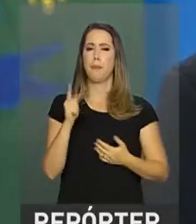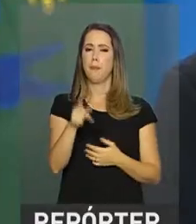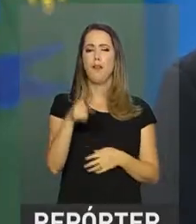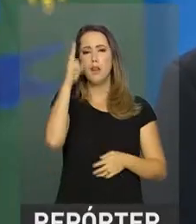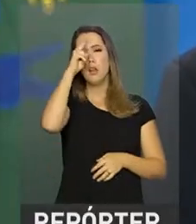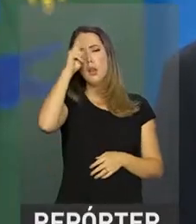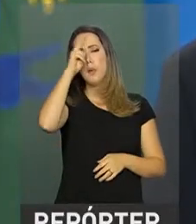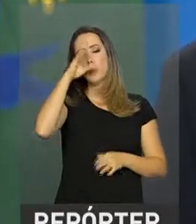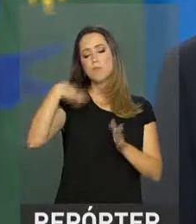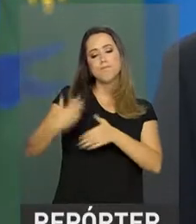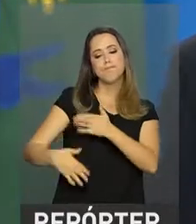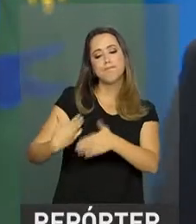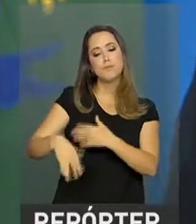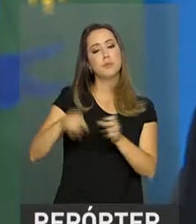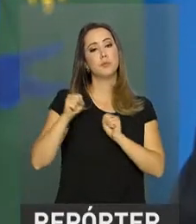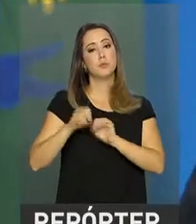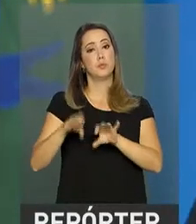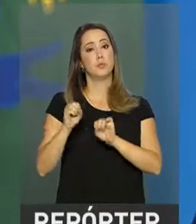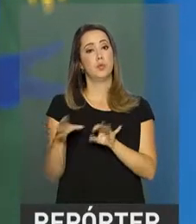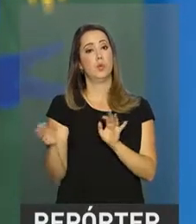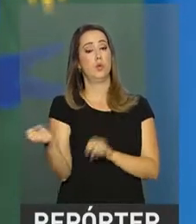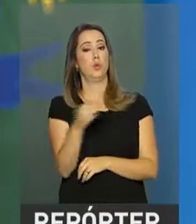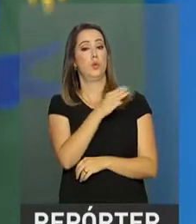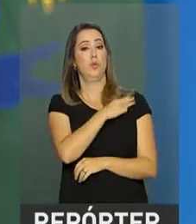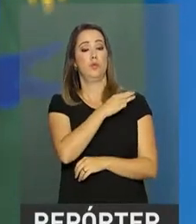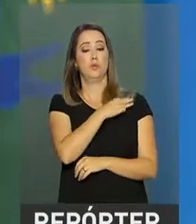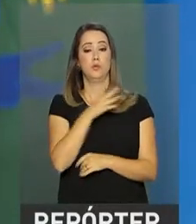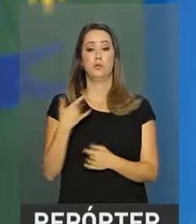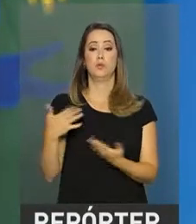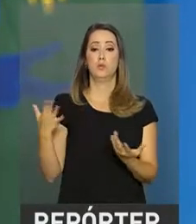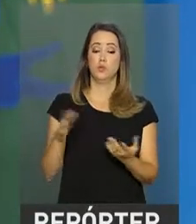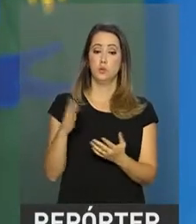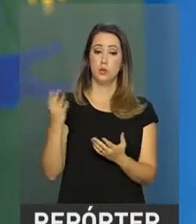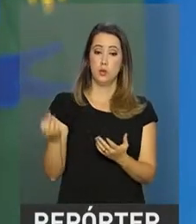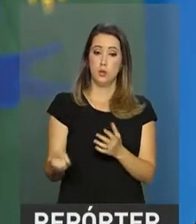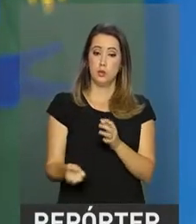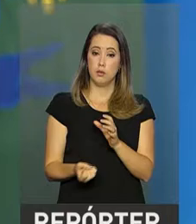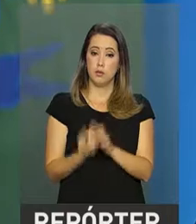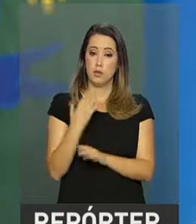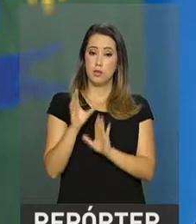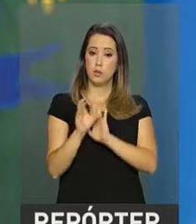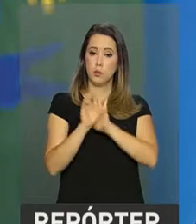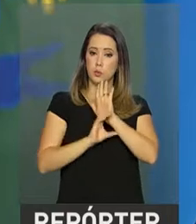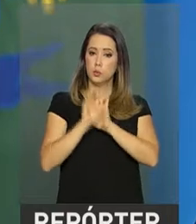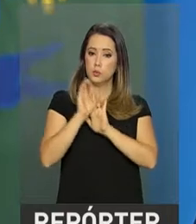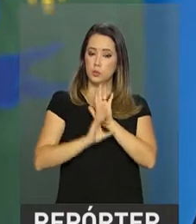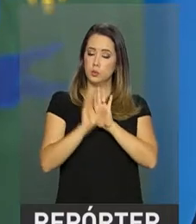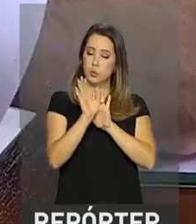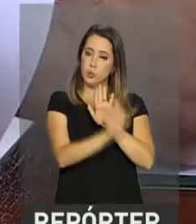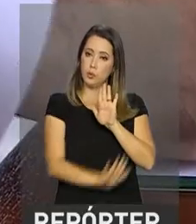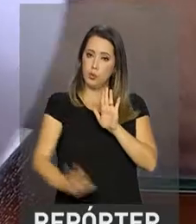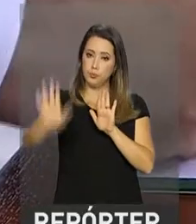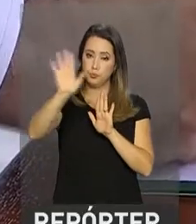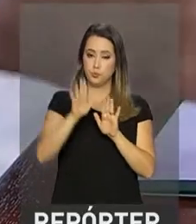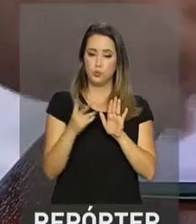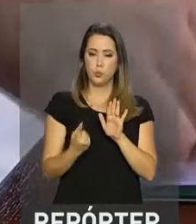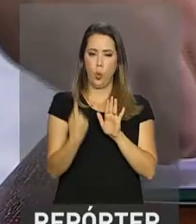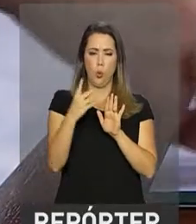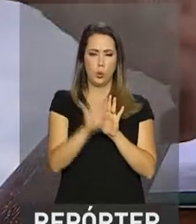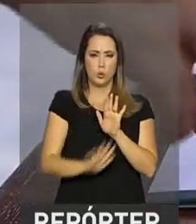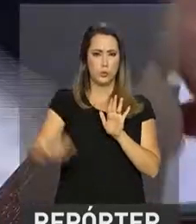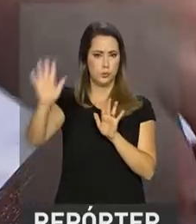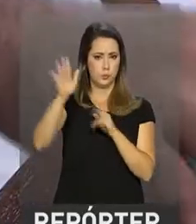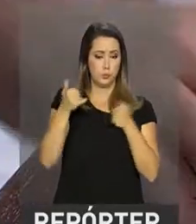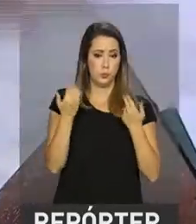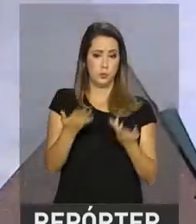na educação como a reforma do ensino médio ea instituição da base nacional comum curricular temas com os quais